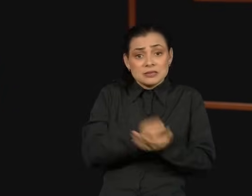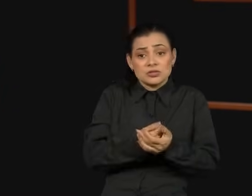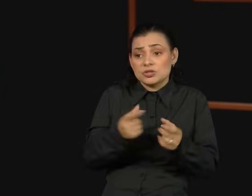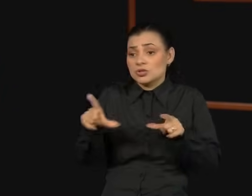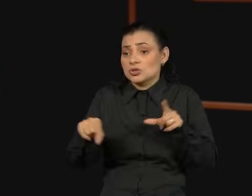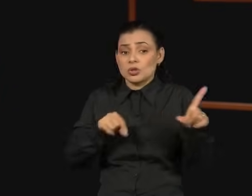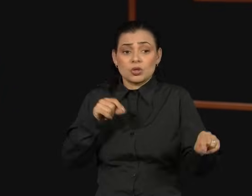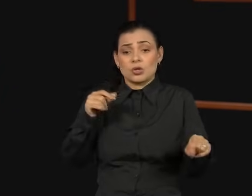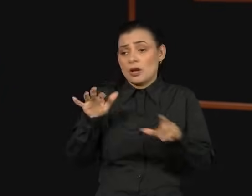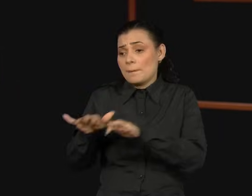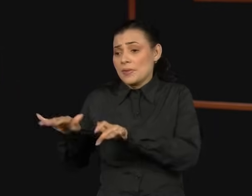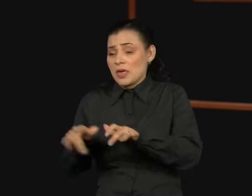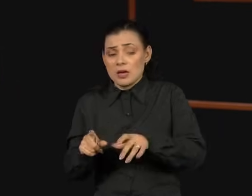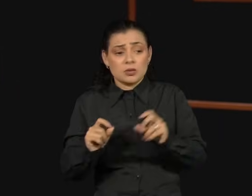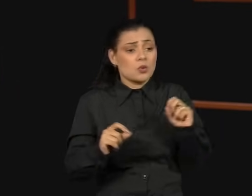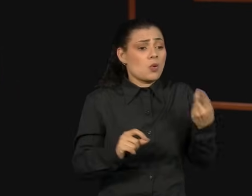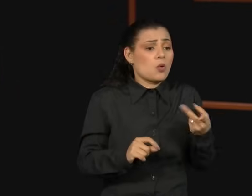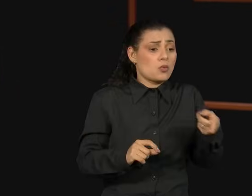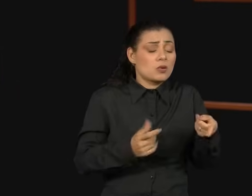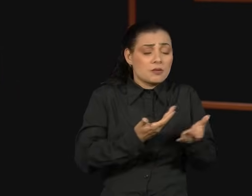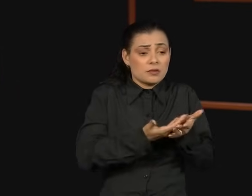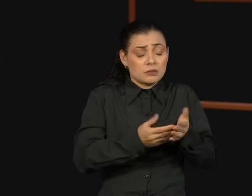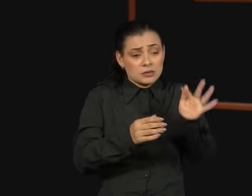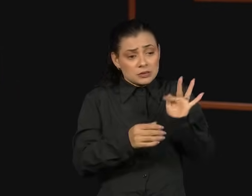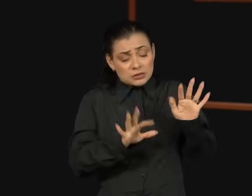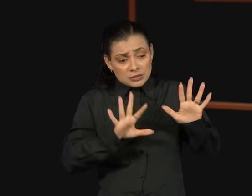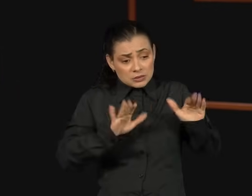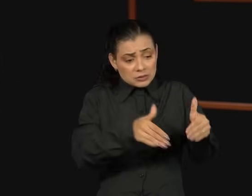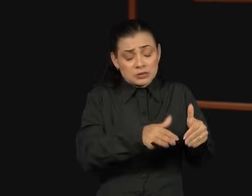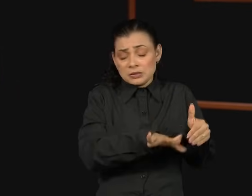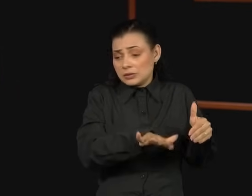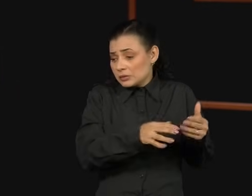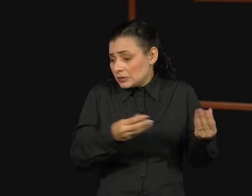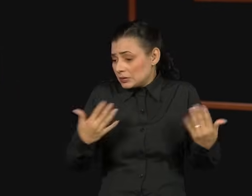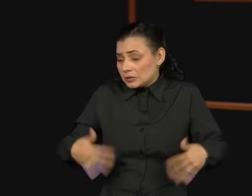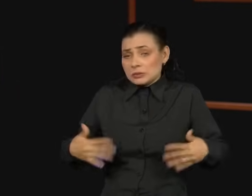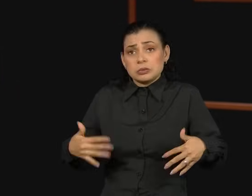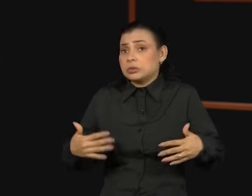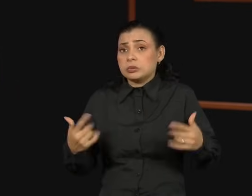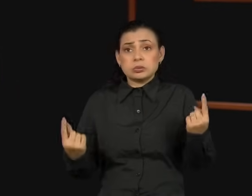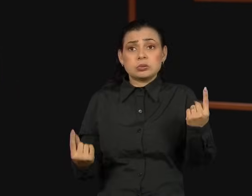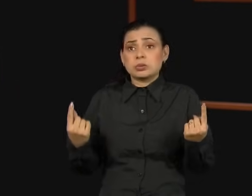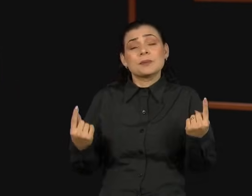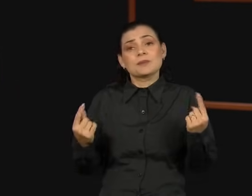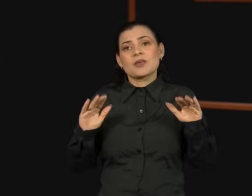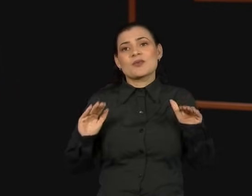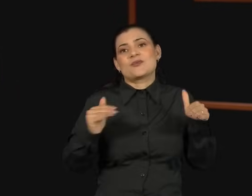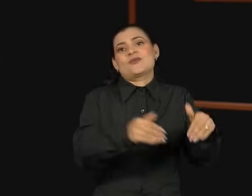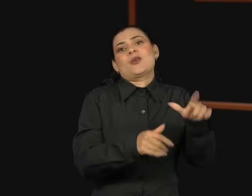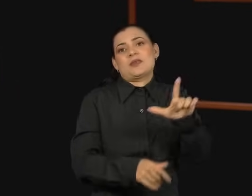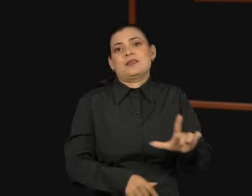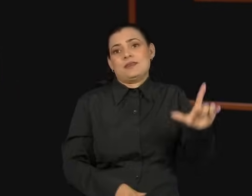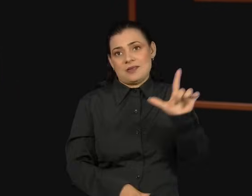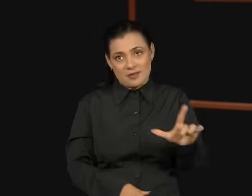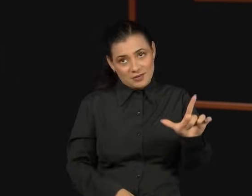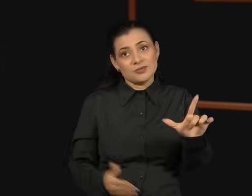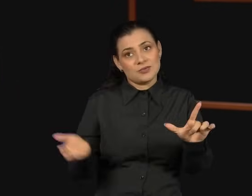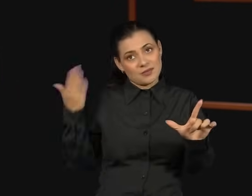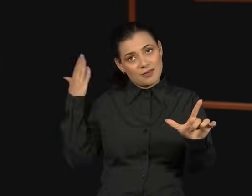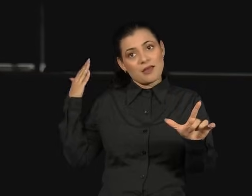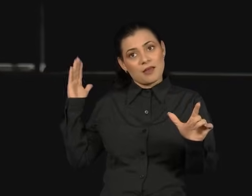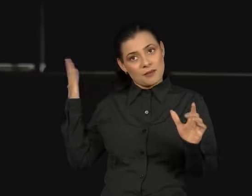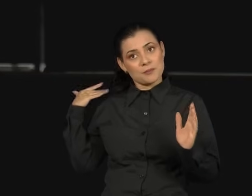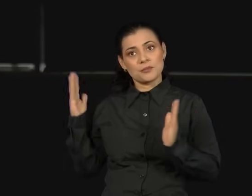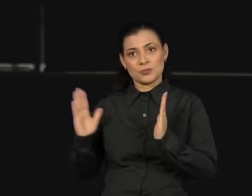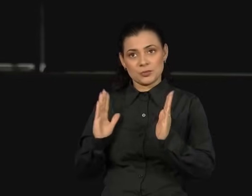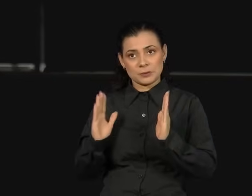Foi sofrido, né? Mas eu acabei derivando para a literatura naquela época. Então, vamos